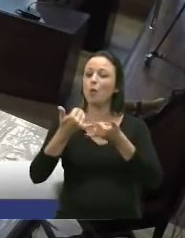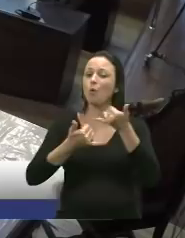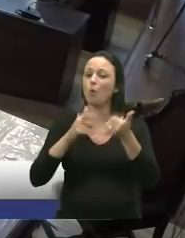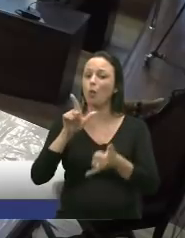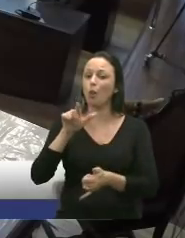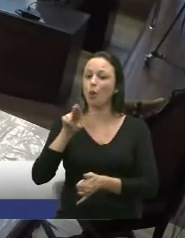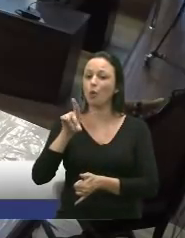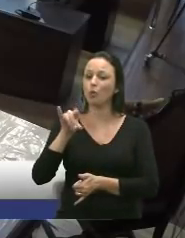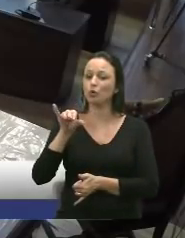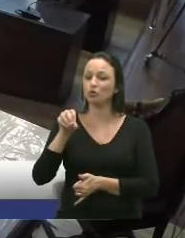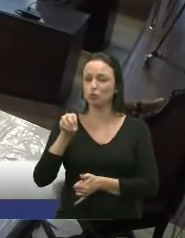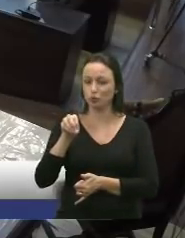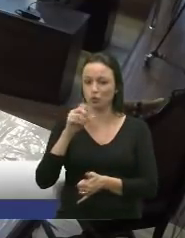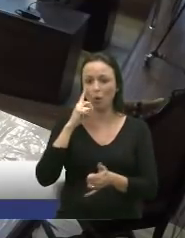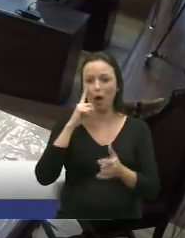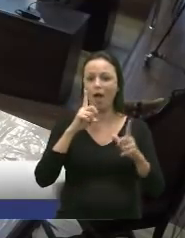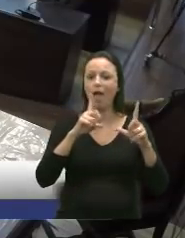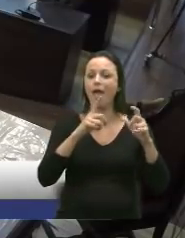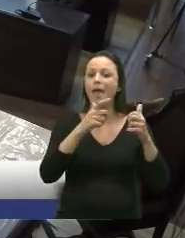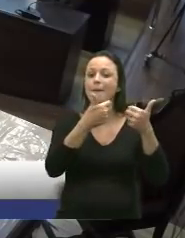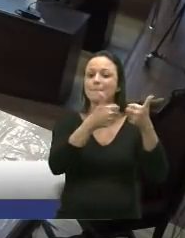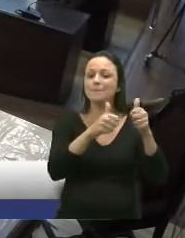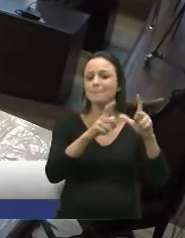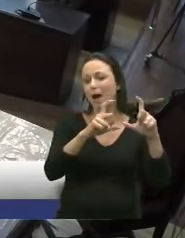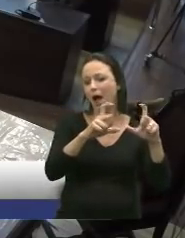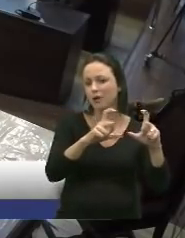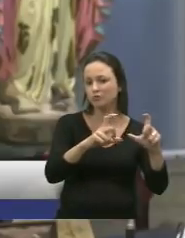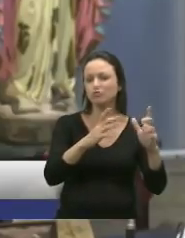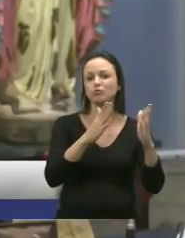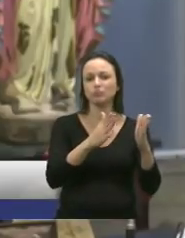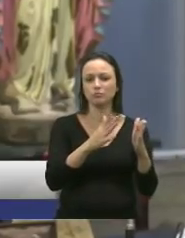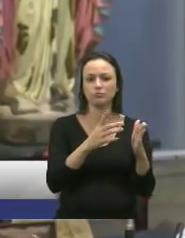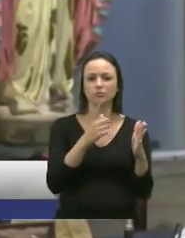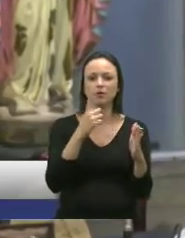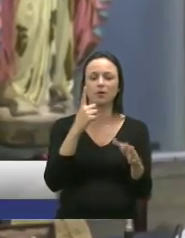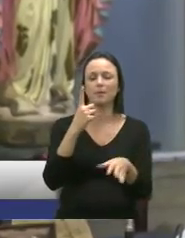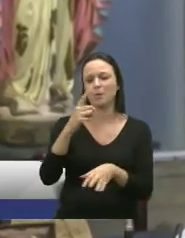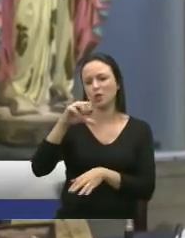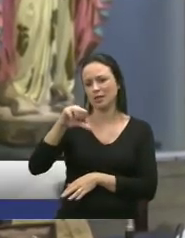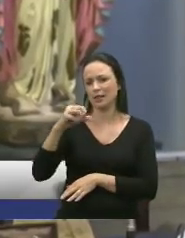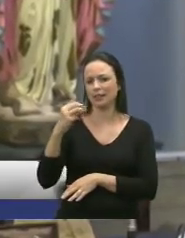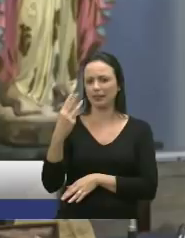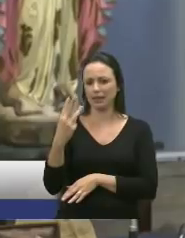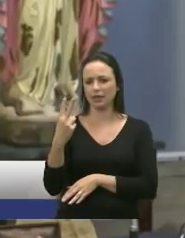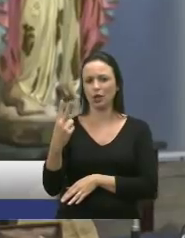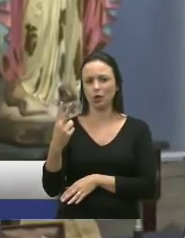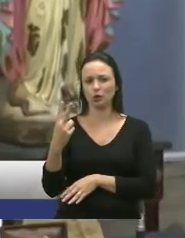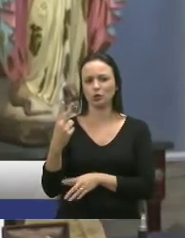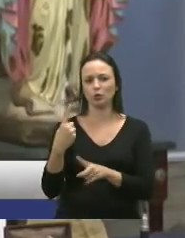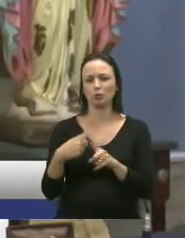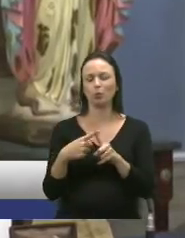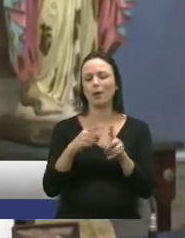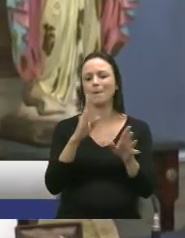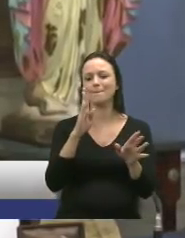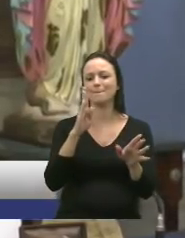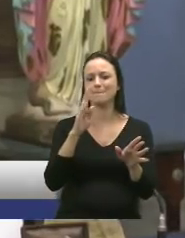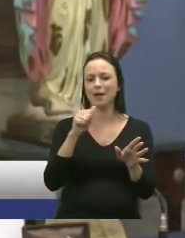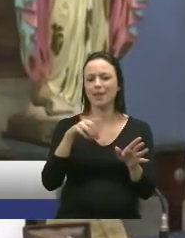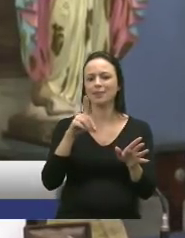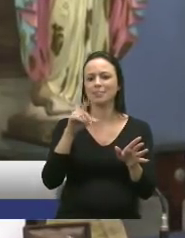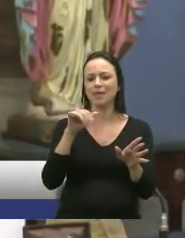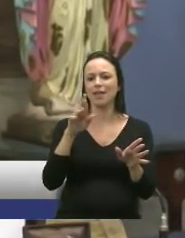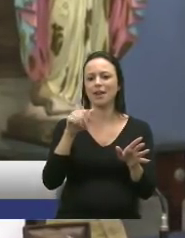de um e da imagem de outro. Para 32, isso fica muito fácil em relação ao Bandeirante, pelo